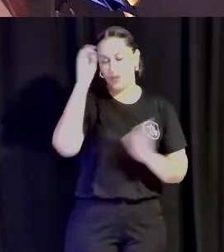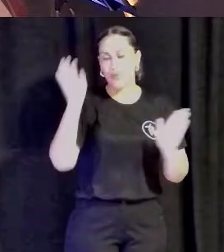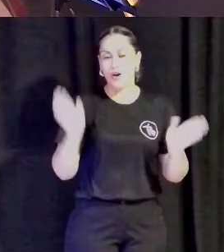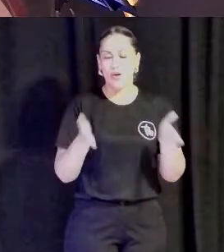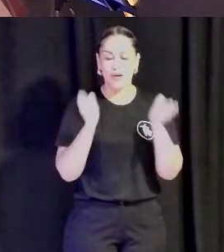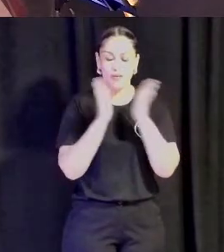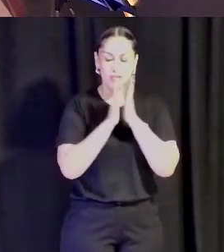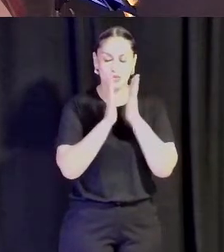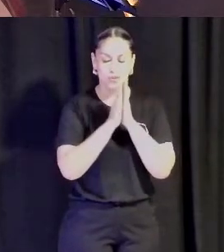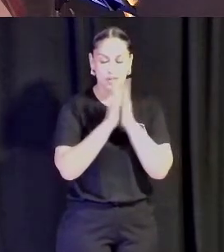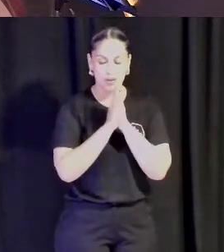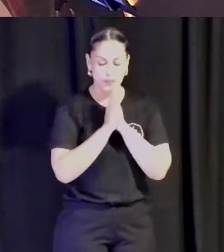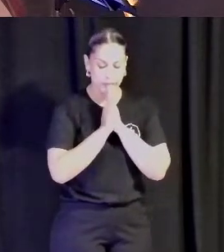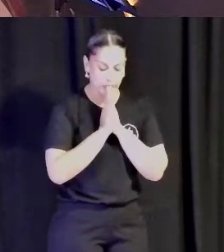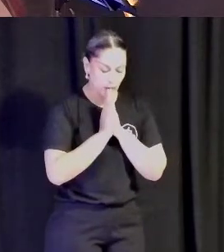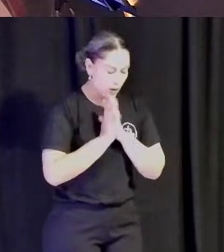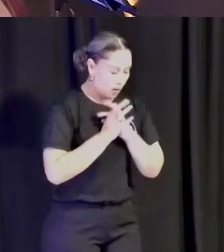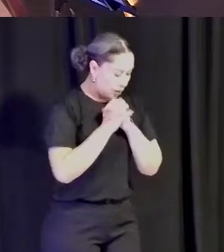orar.